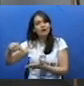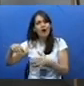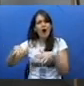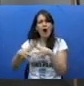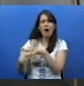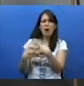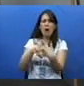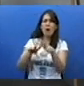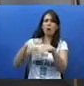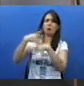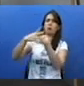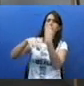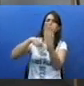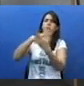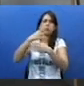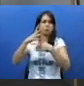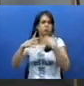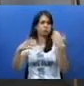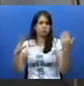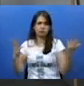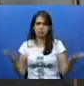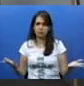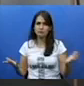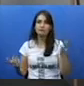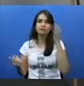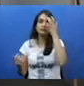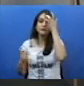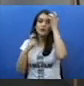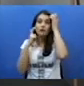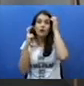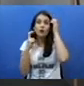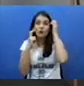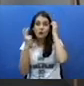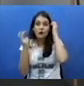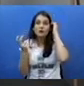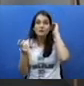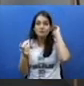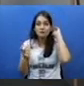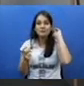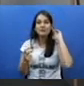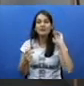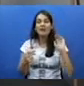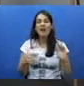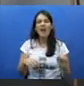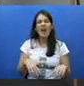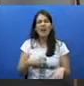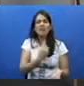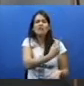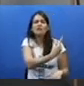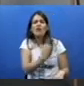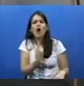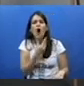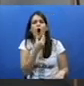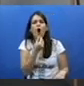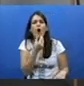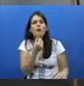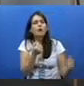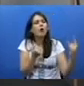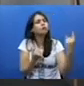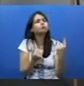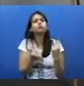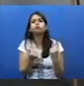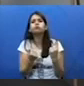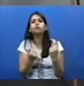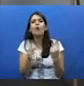água. Foi a maior confusão, a maior vergonha. Aí apareceu o veterinário perguntou como